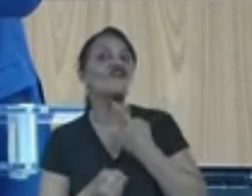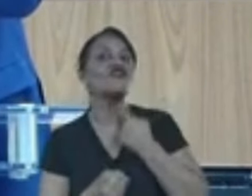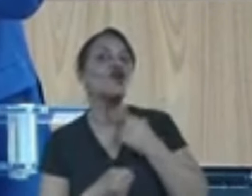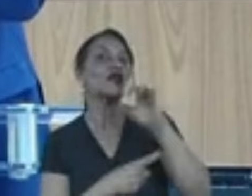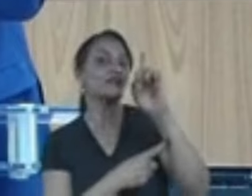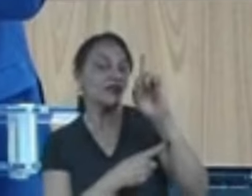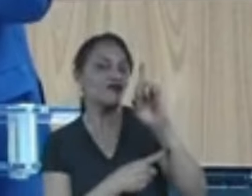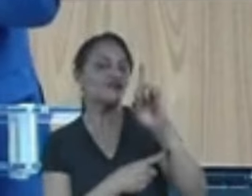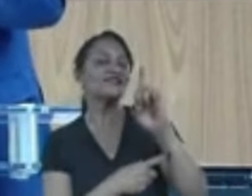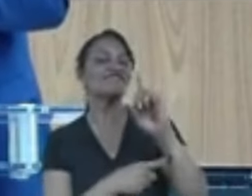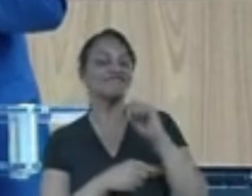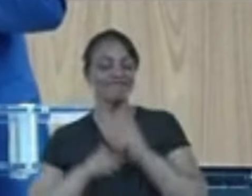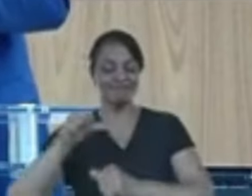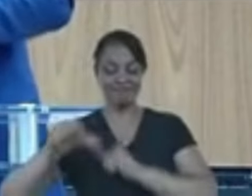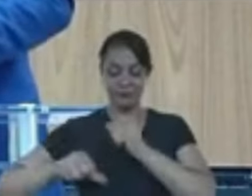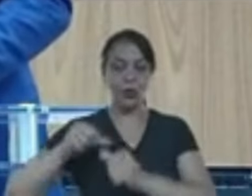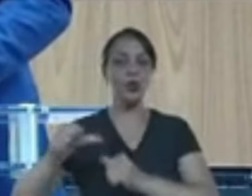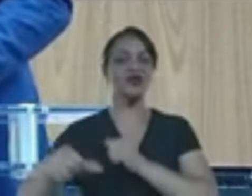Olha,